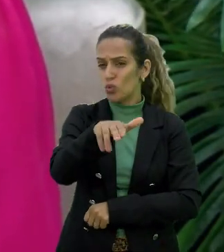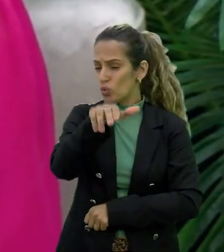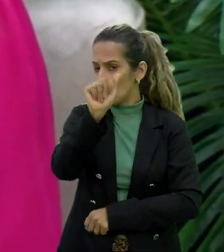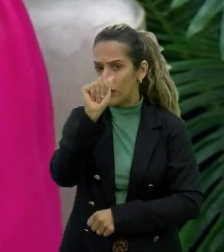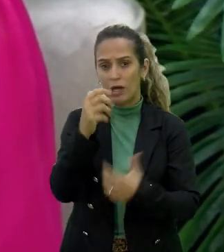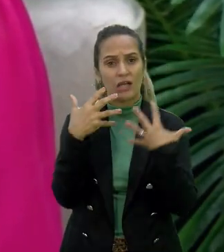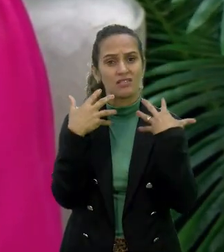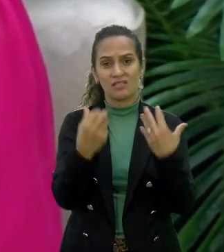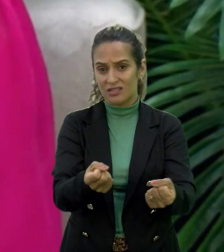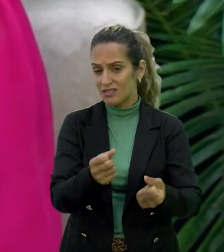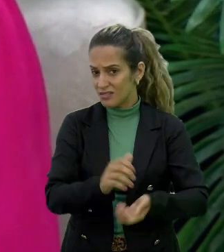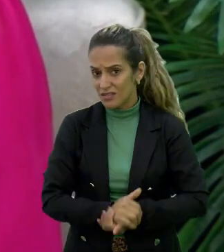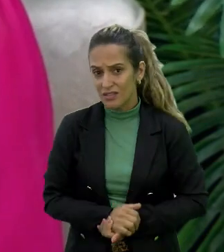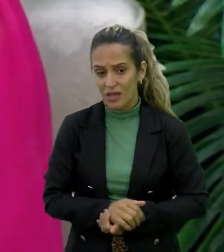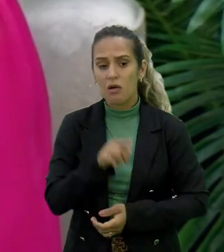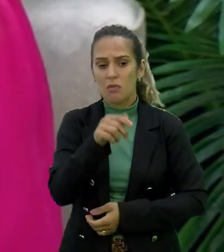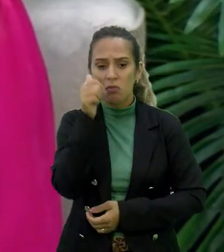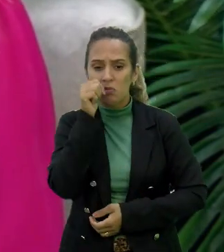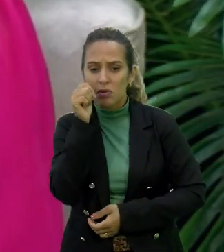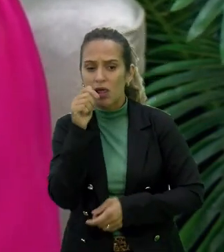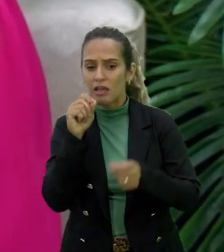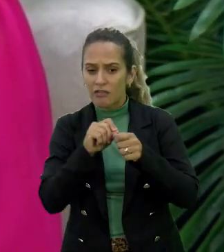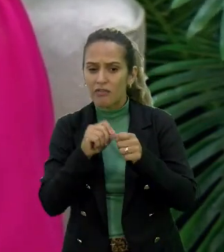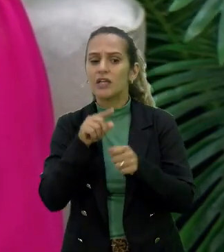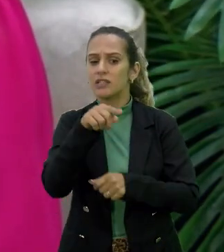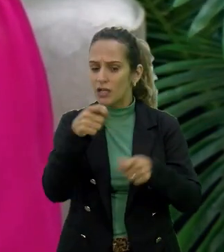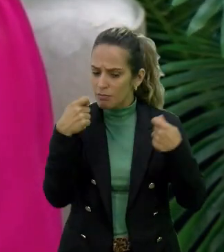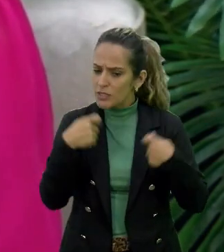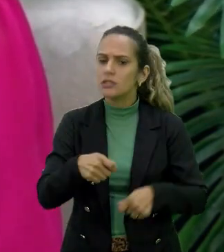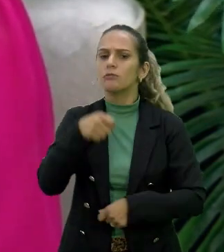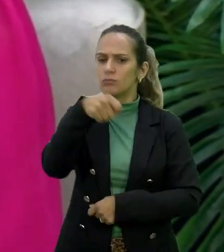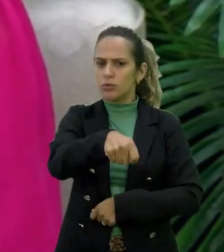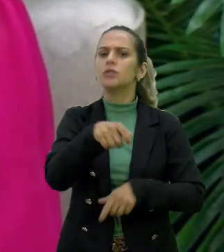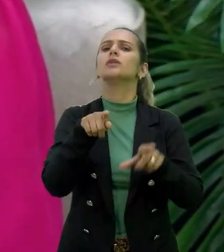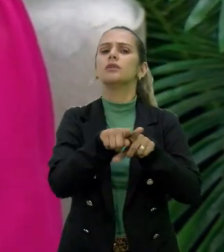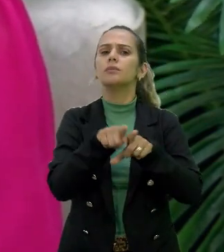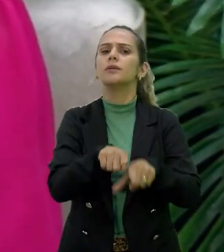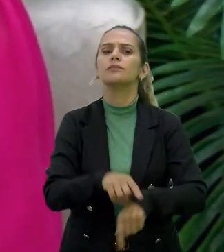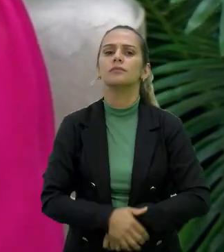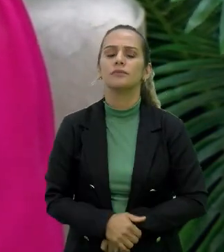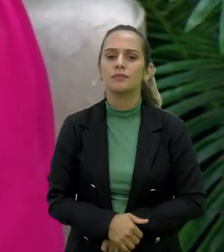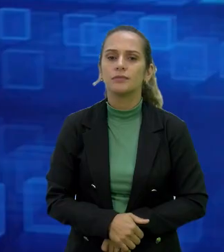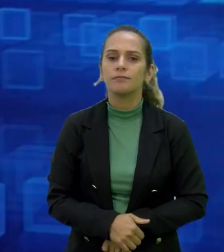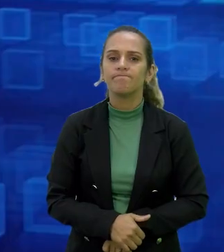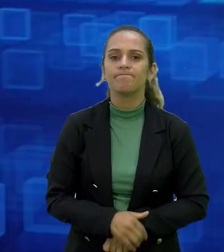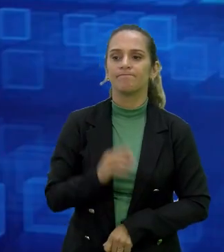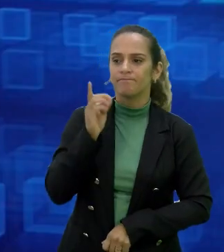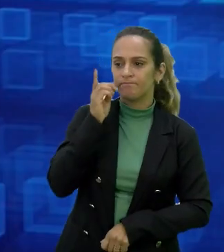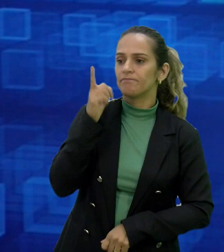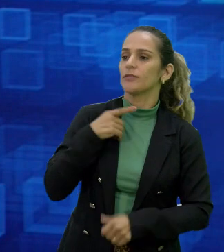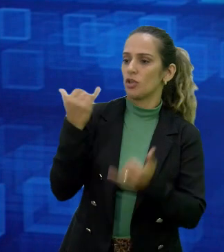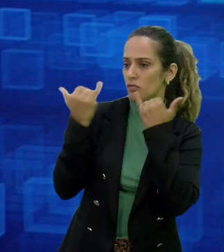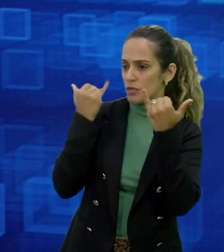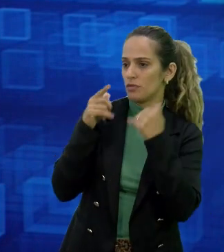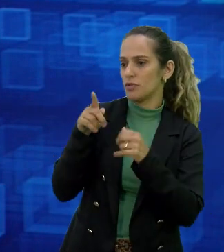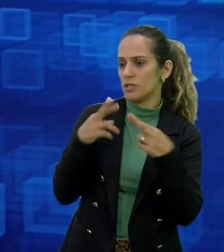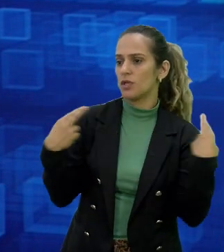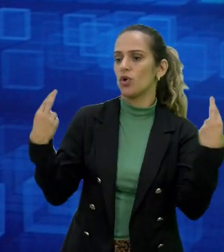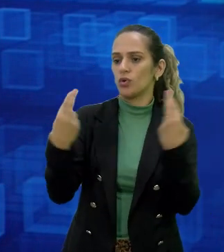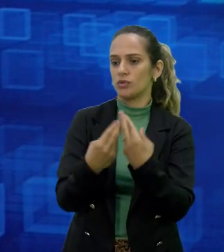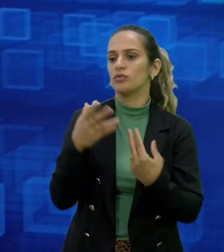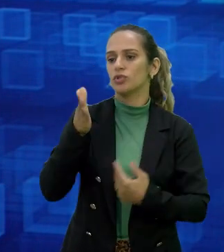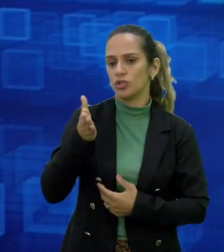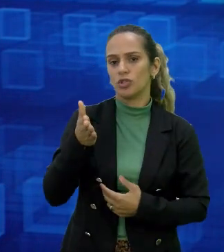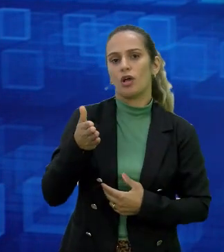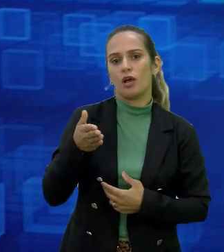Jamais isso pode ser permitido acho que uma mulher que faz isso ela tem que ser punida muito bem punida deputada tem informação de que a